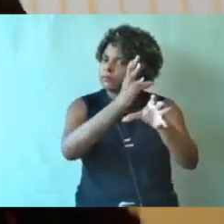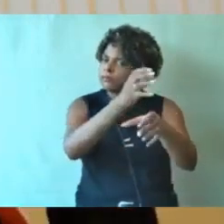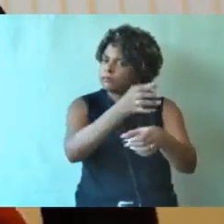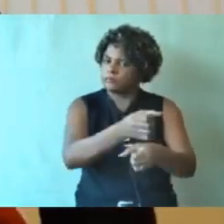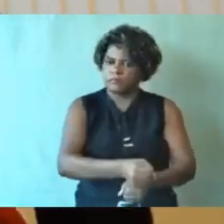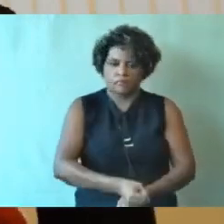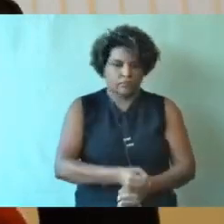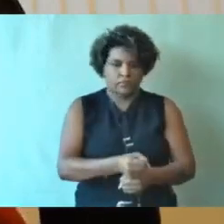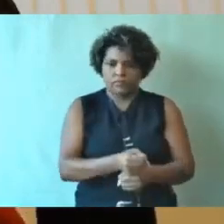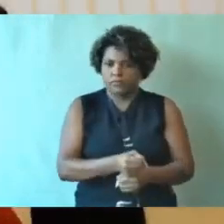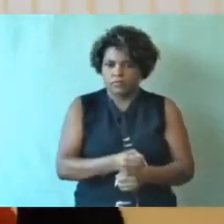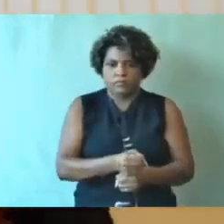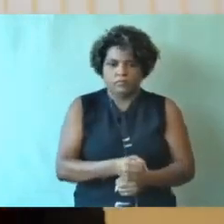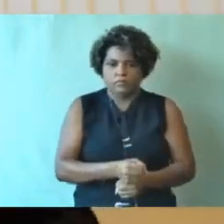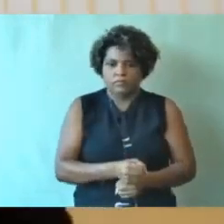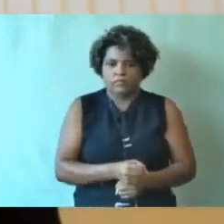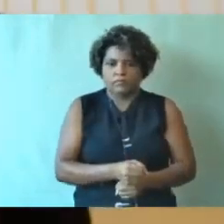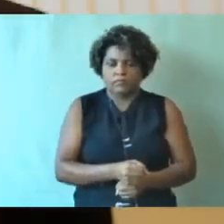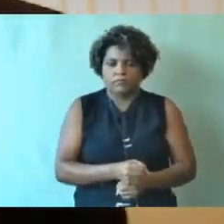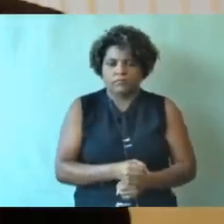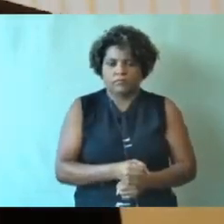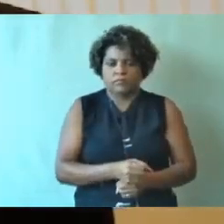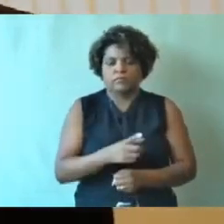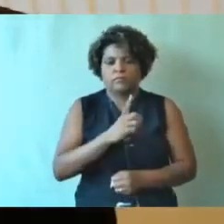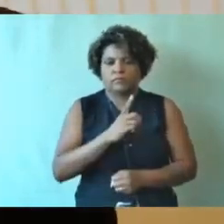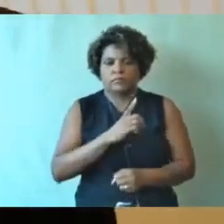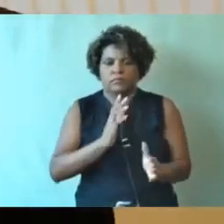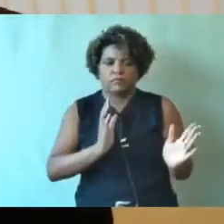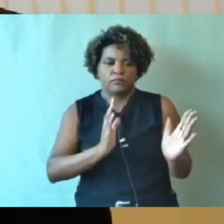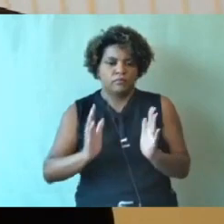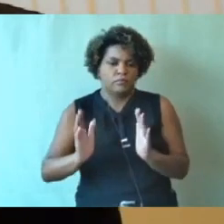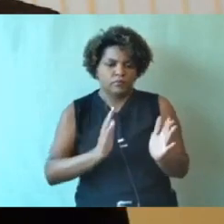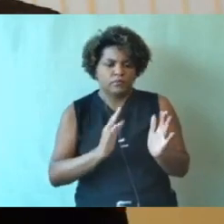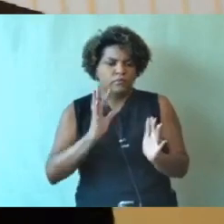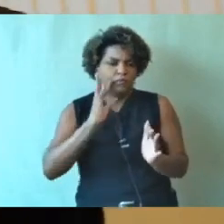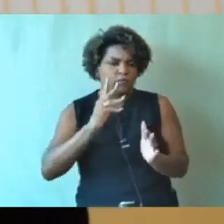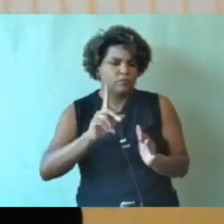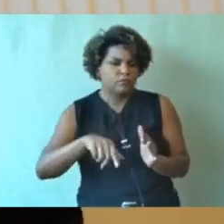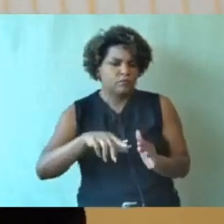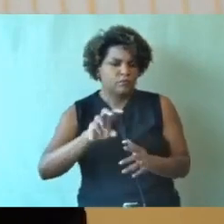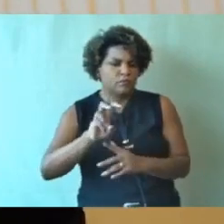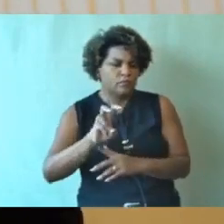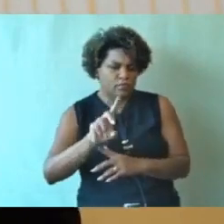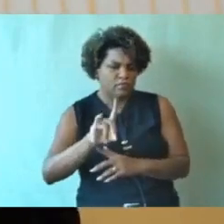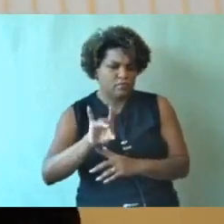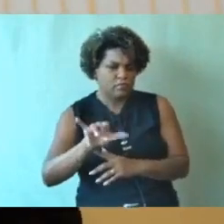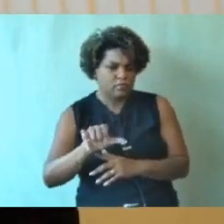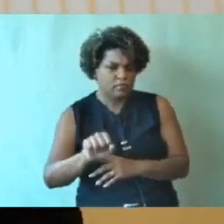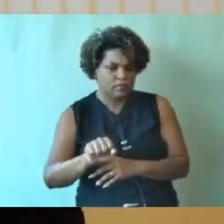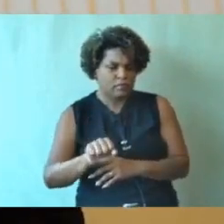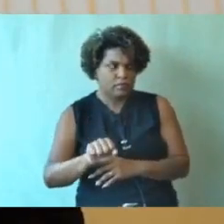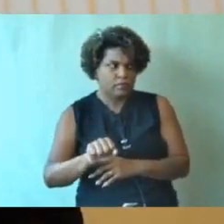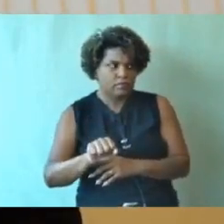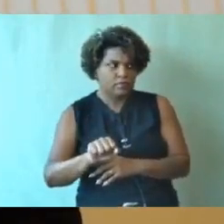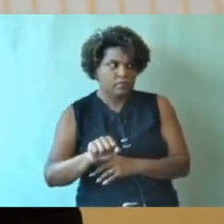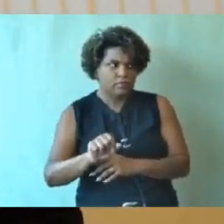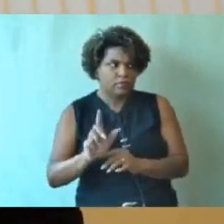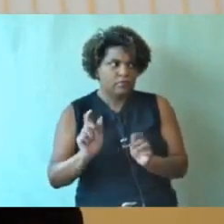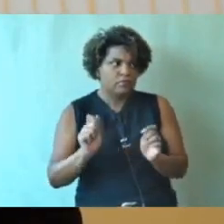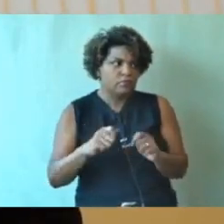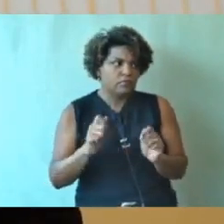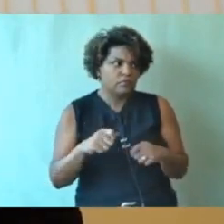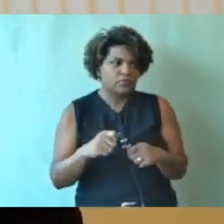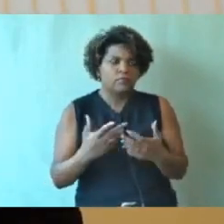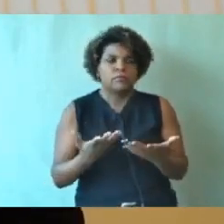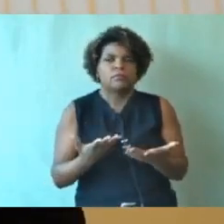que o recurso atrasou alguns dias. Tem um prazo, que eu não sei se é 5 dias, para poder